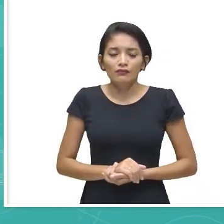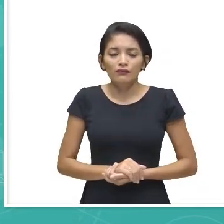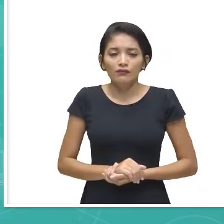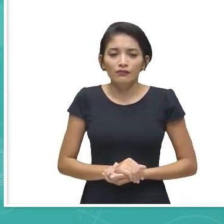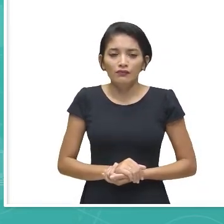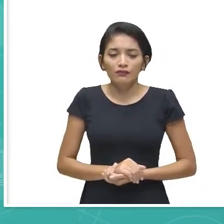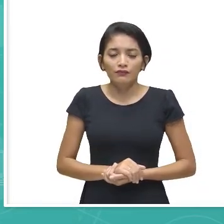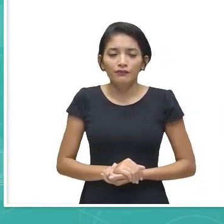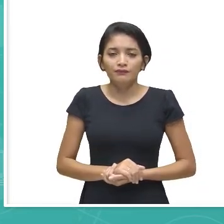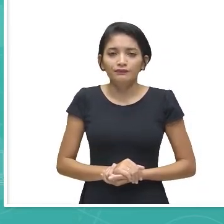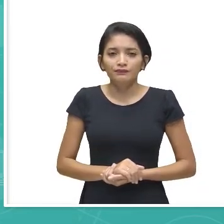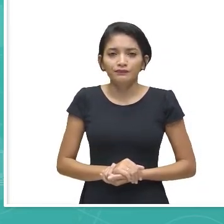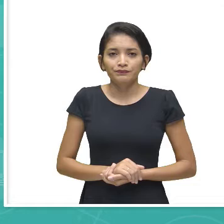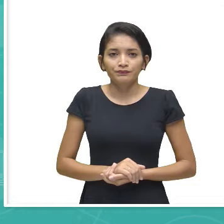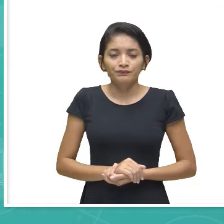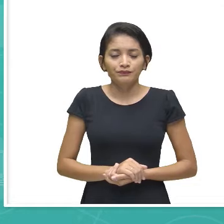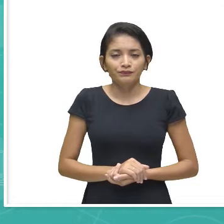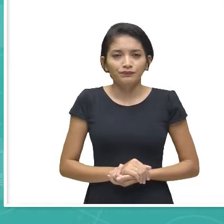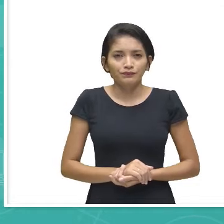Então, vamos lá.